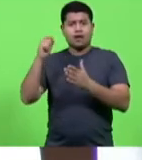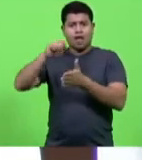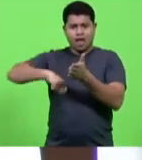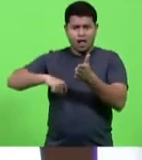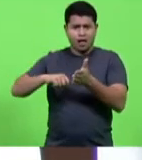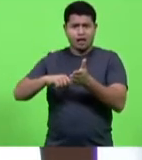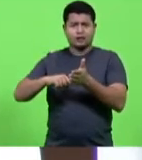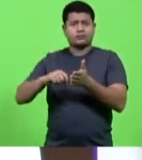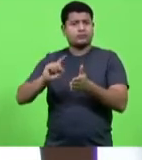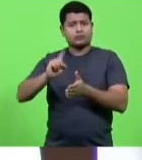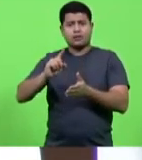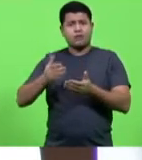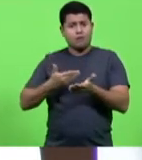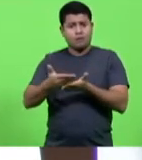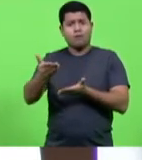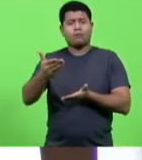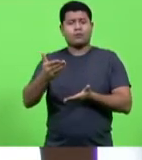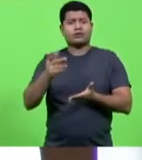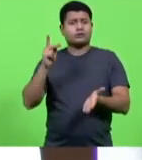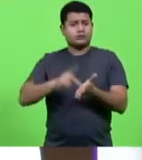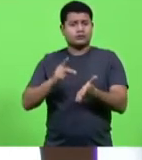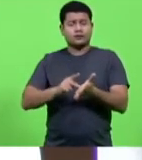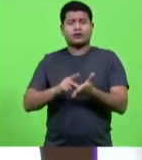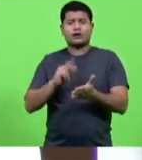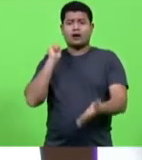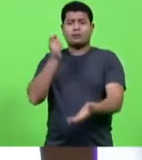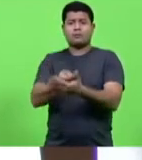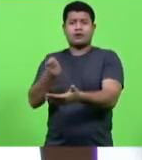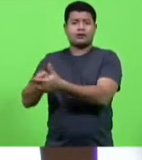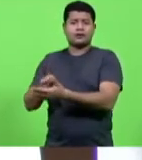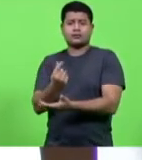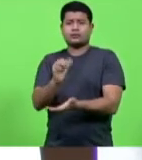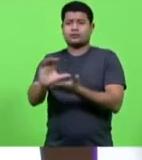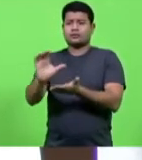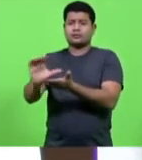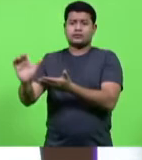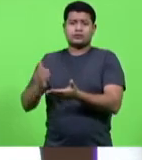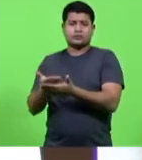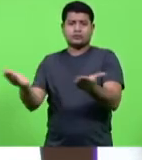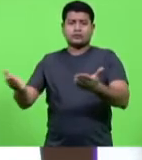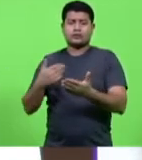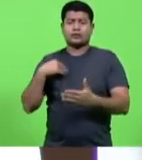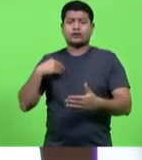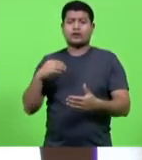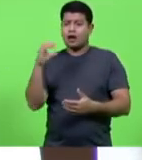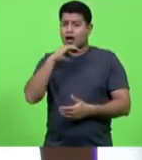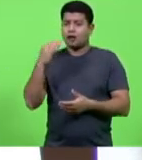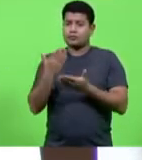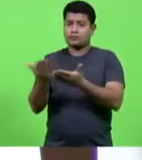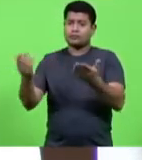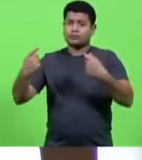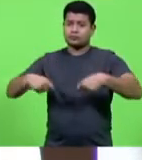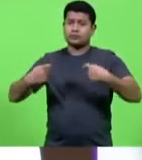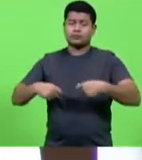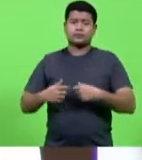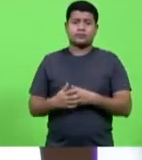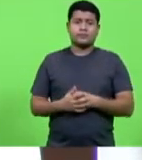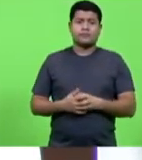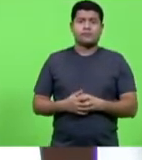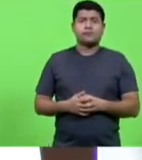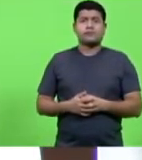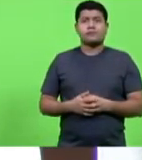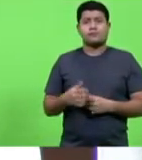mas abrir o caixa e que o dinheiro chegue o mais rápido possível na mão de quem precisa. Eu